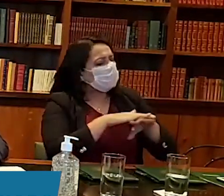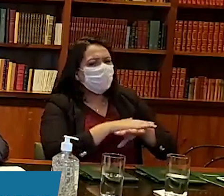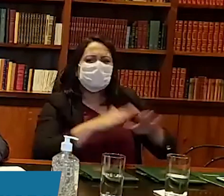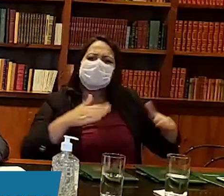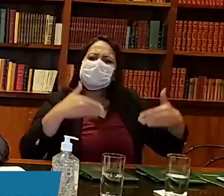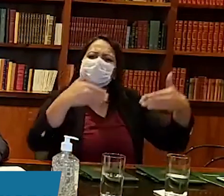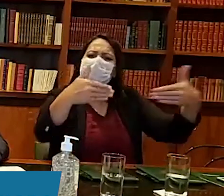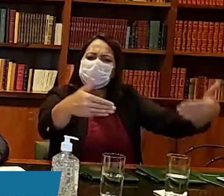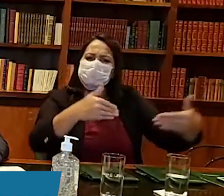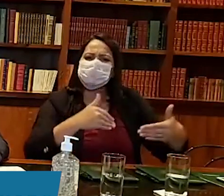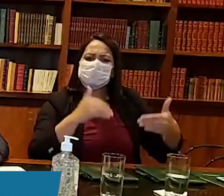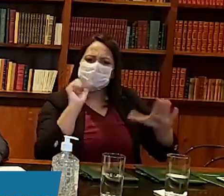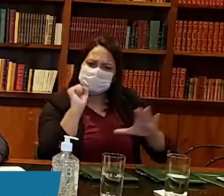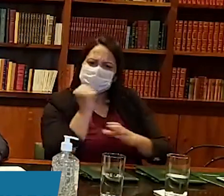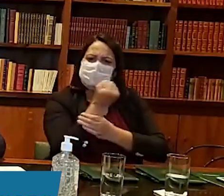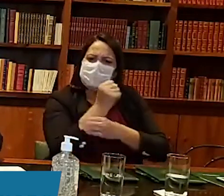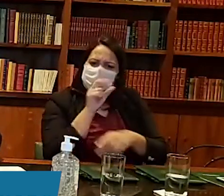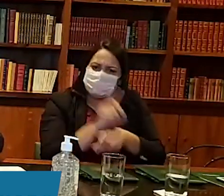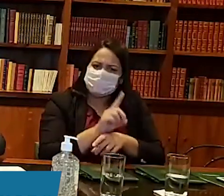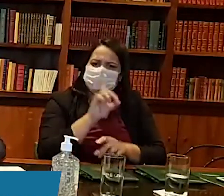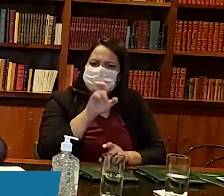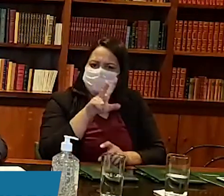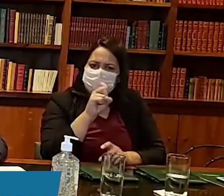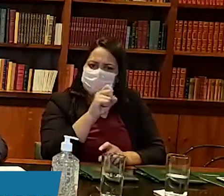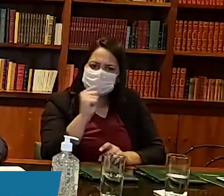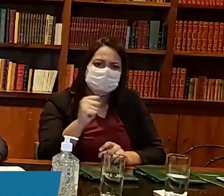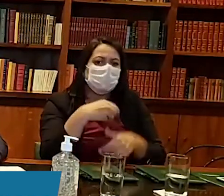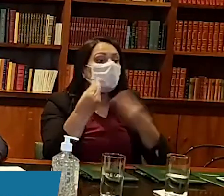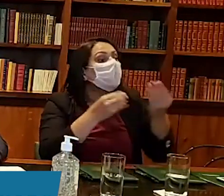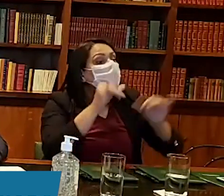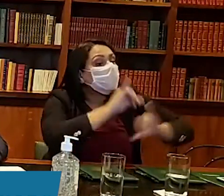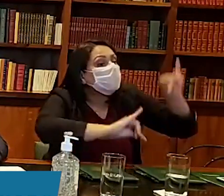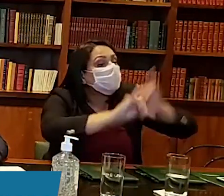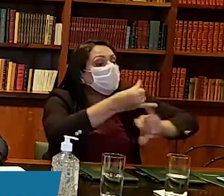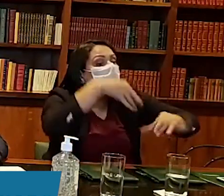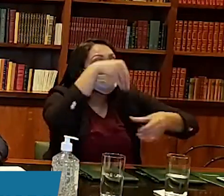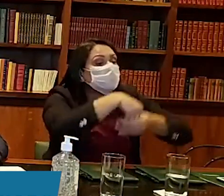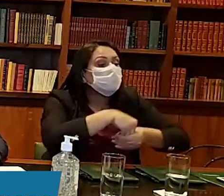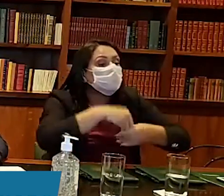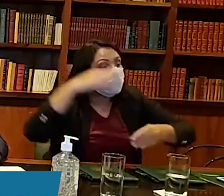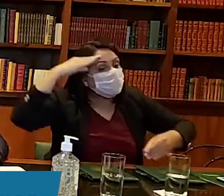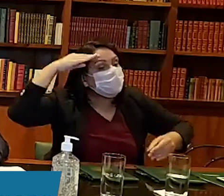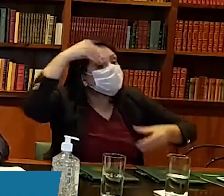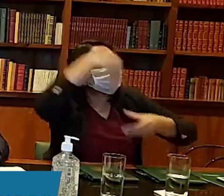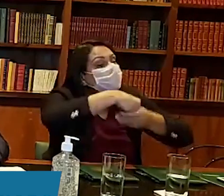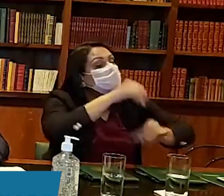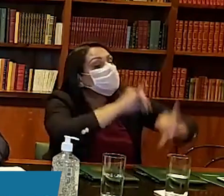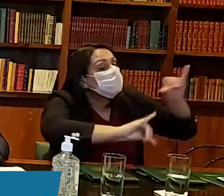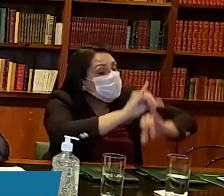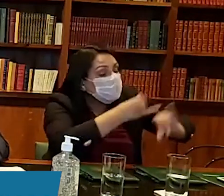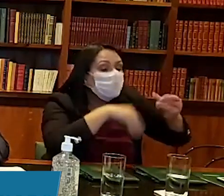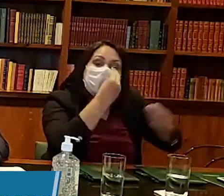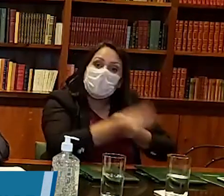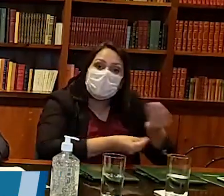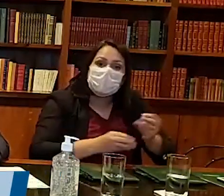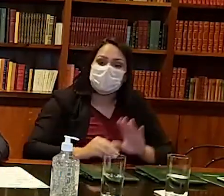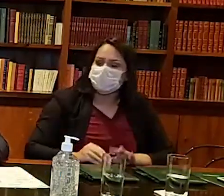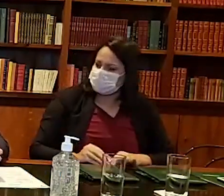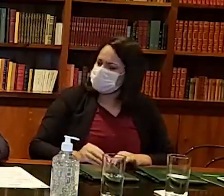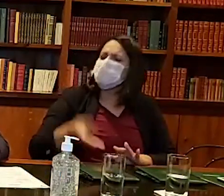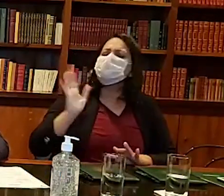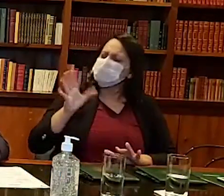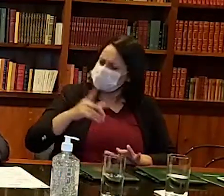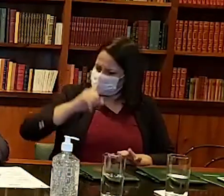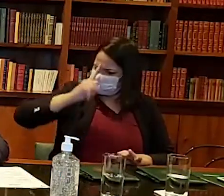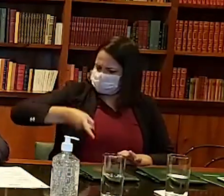João Fernando. Como é que está aí a fabricação desse material no laboratório químico farmacêutico do Exército, lá no Rio de Janeiro. Ele falou que foi